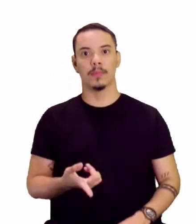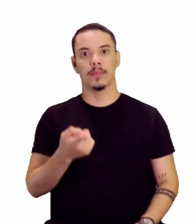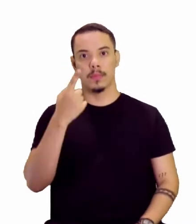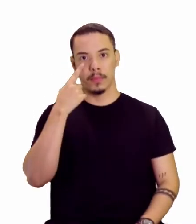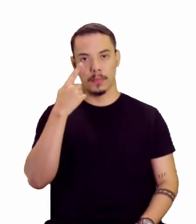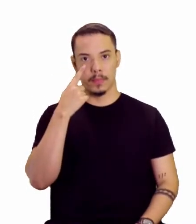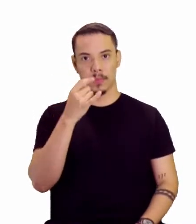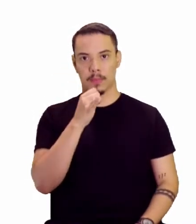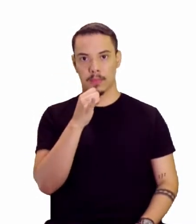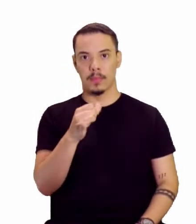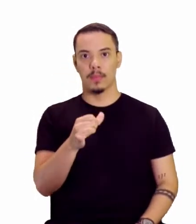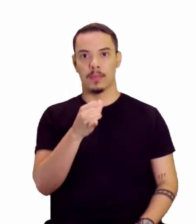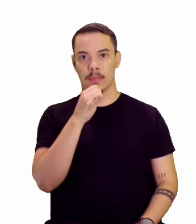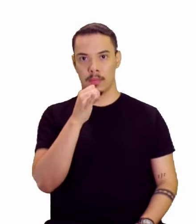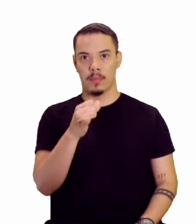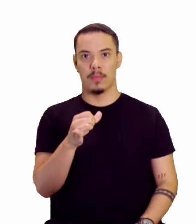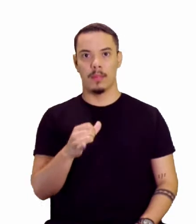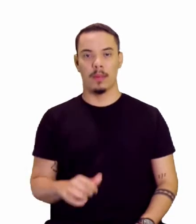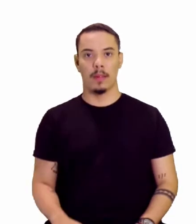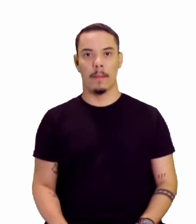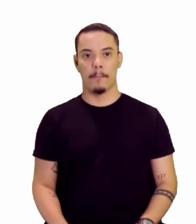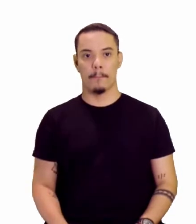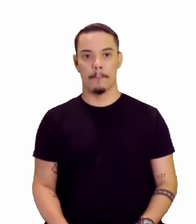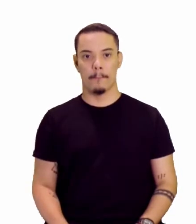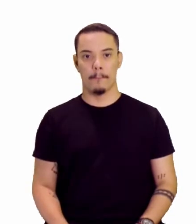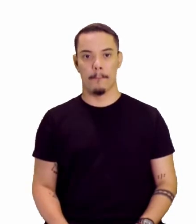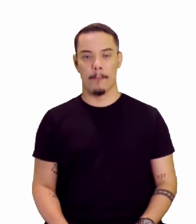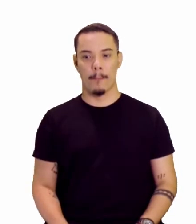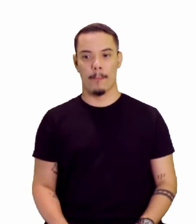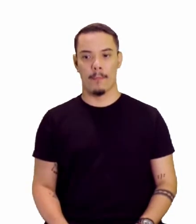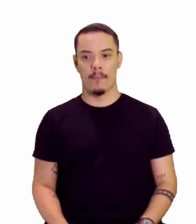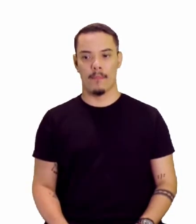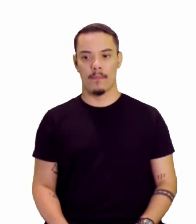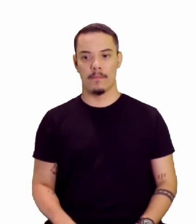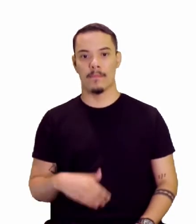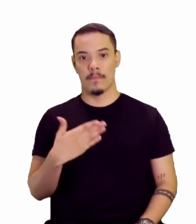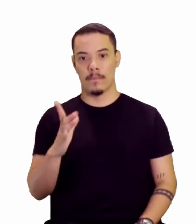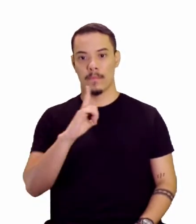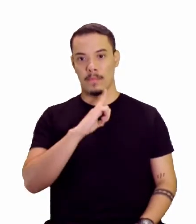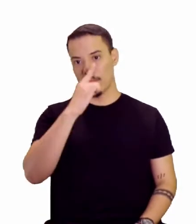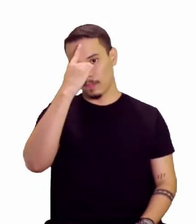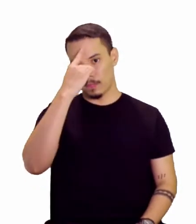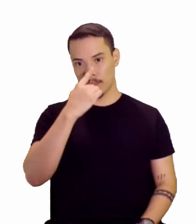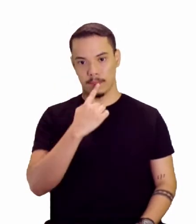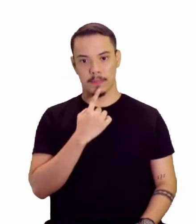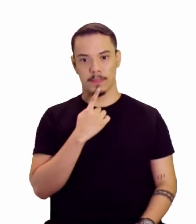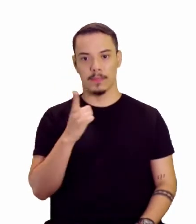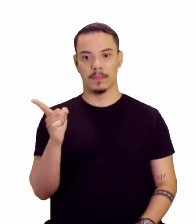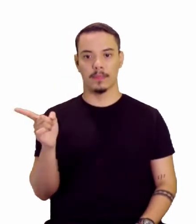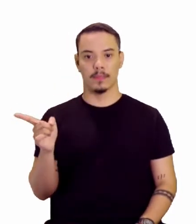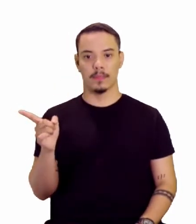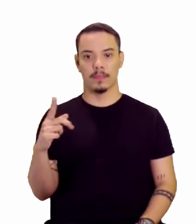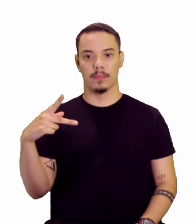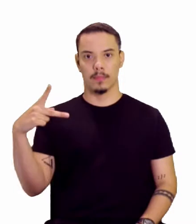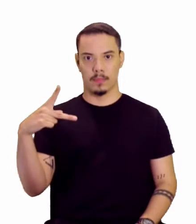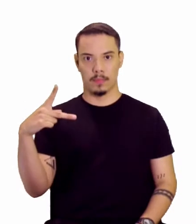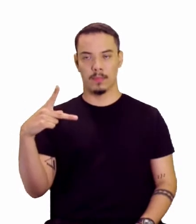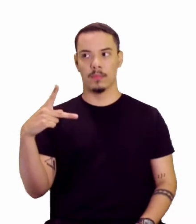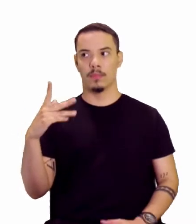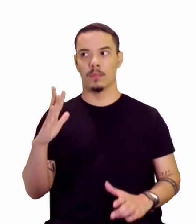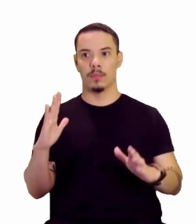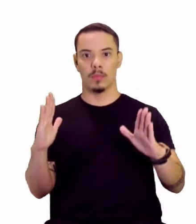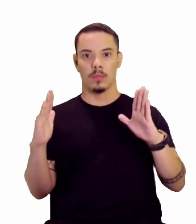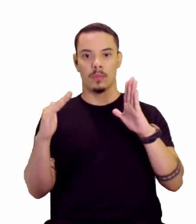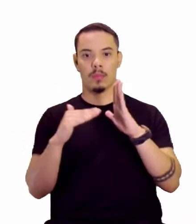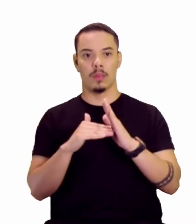energia elástica, né? Isso. Então tá ali, pessoal, olha só a figura, ela saiu do ponto P, ela foi lançada ali,